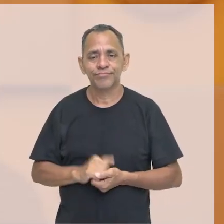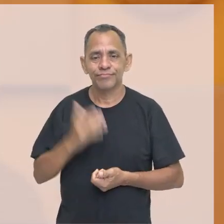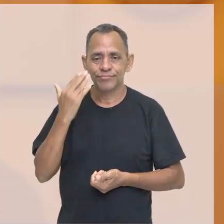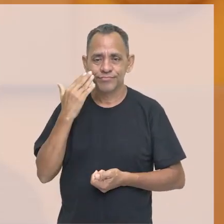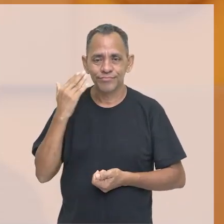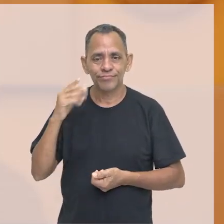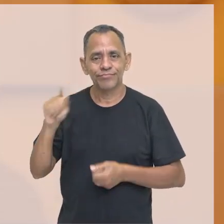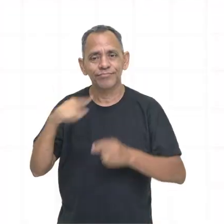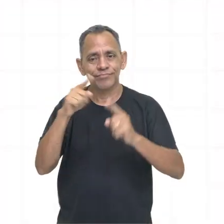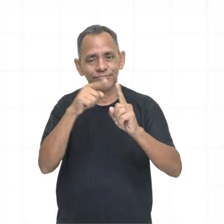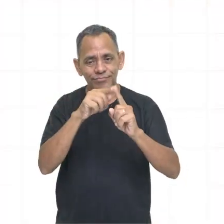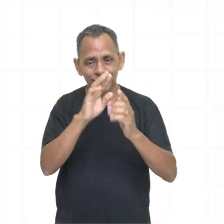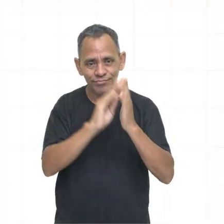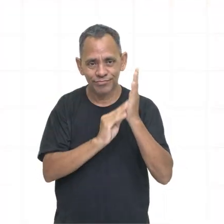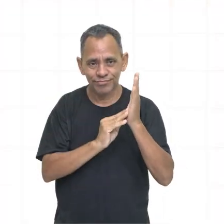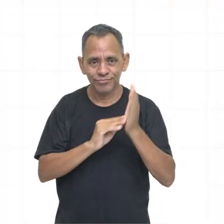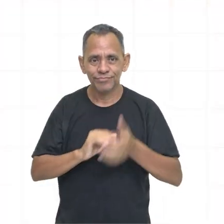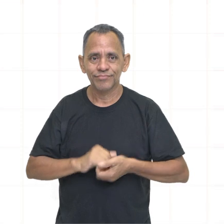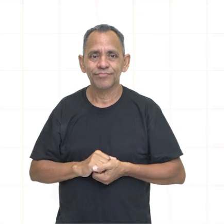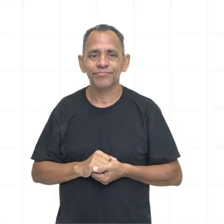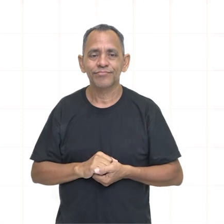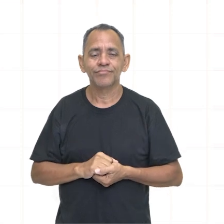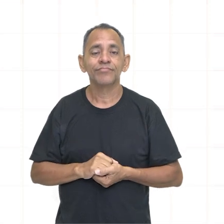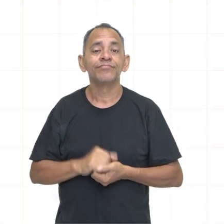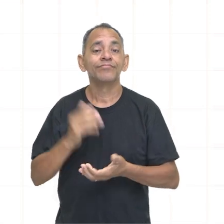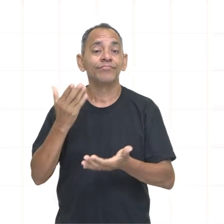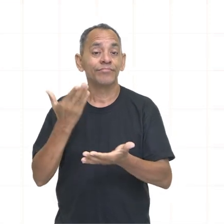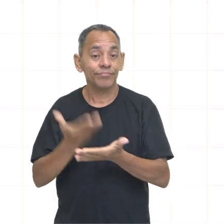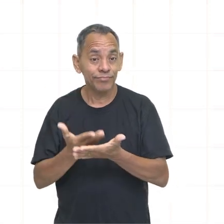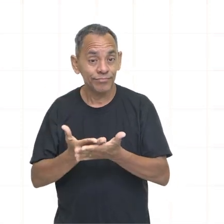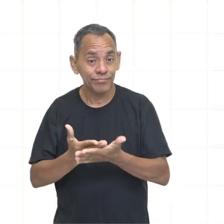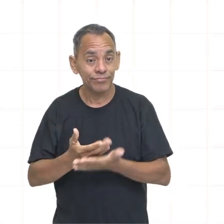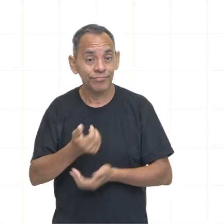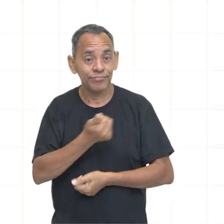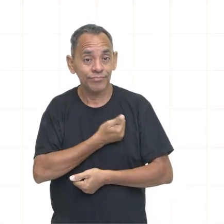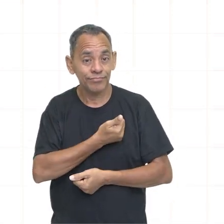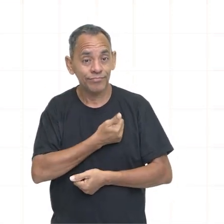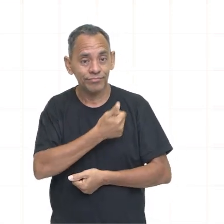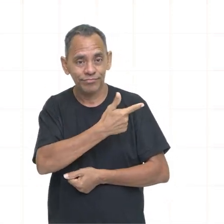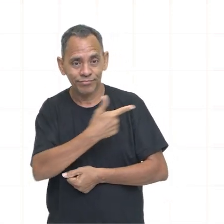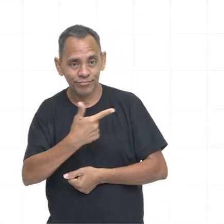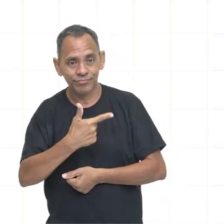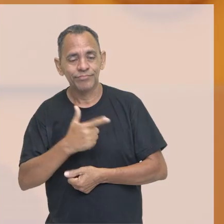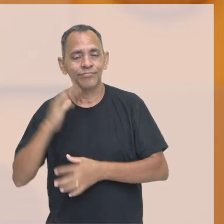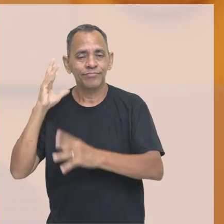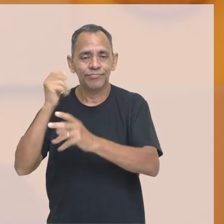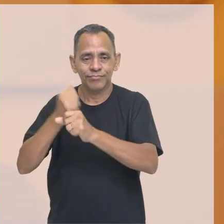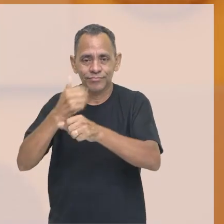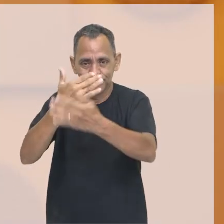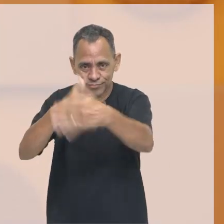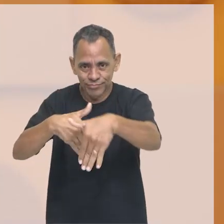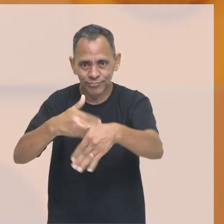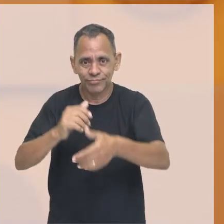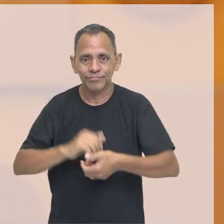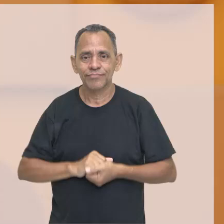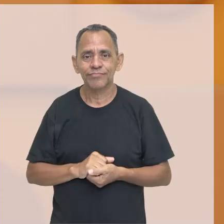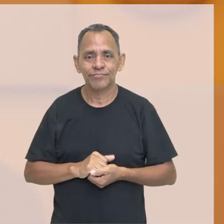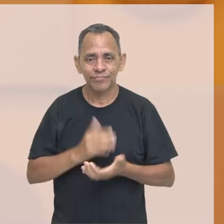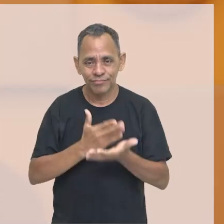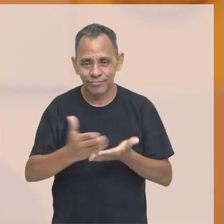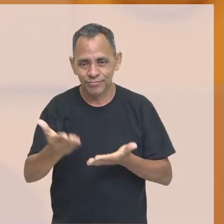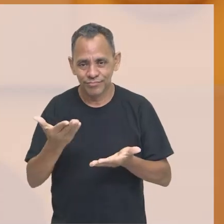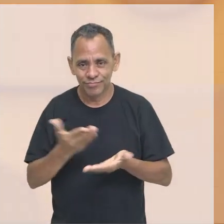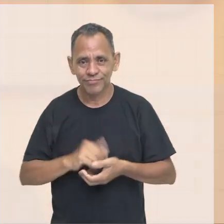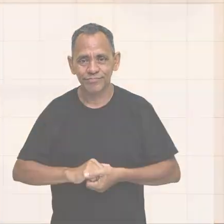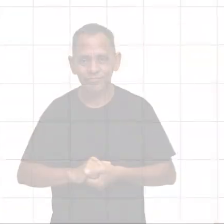de conhecimento. Aula 22, revisão e avaliação. Vamos à nossa aula?